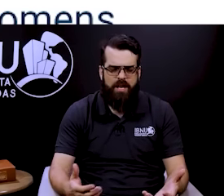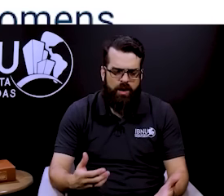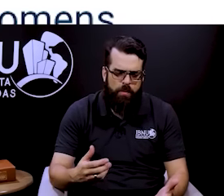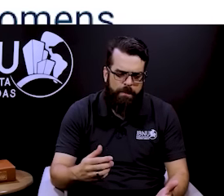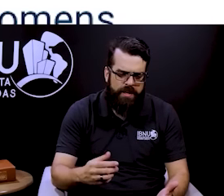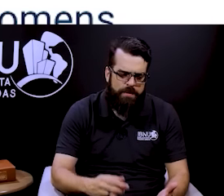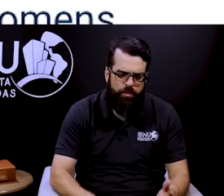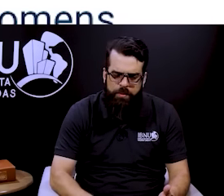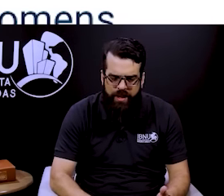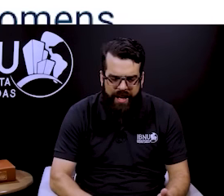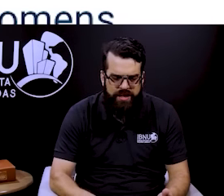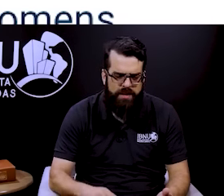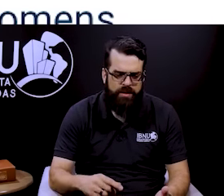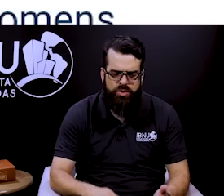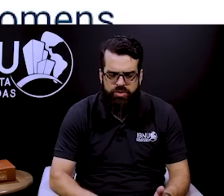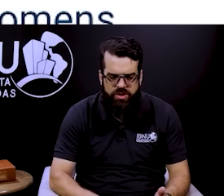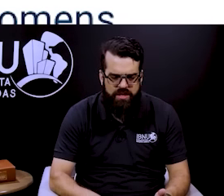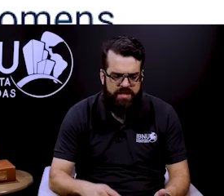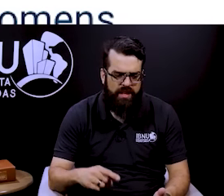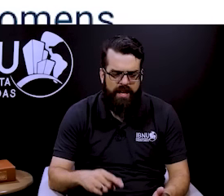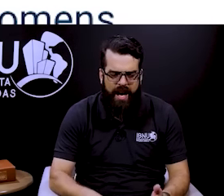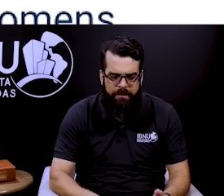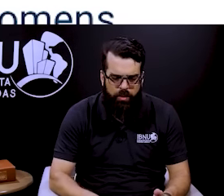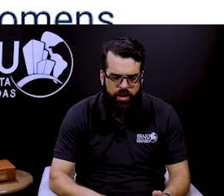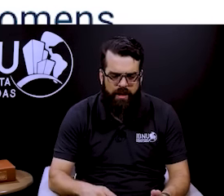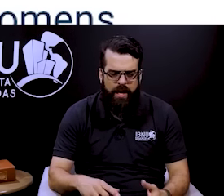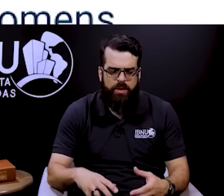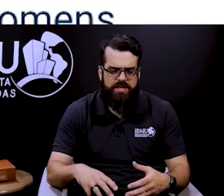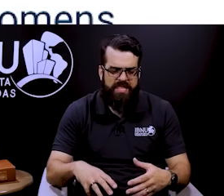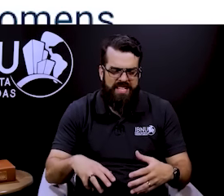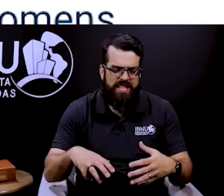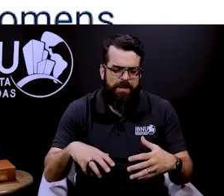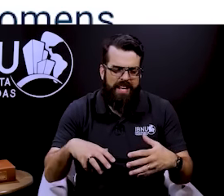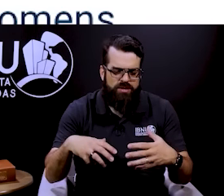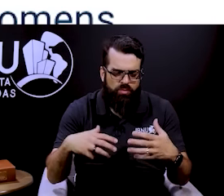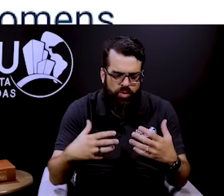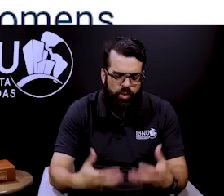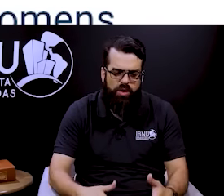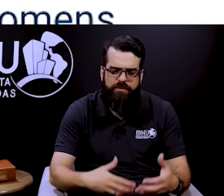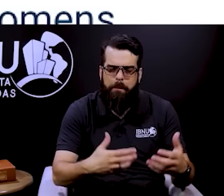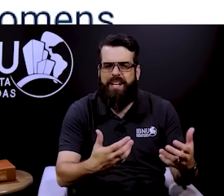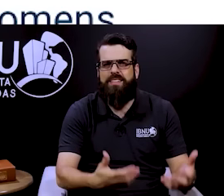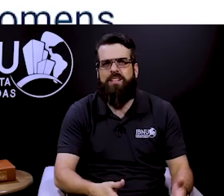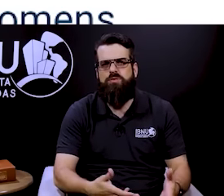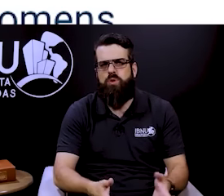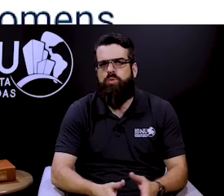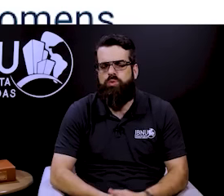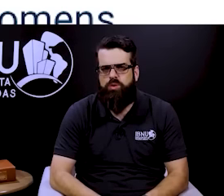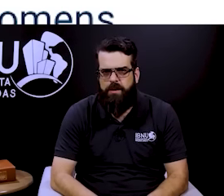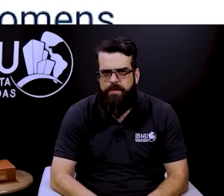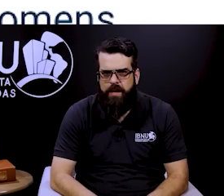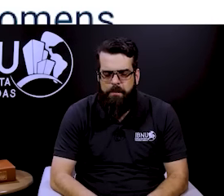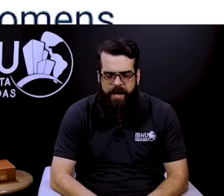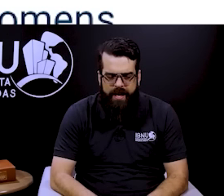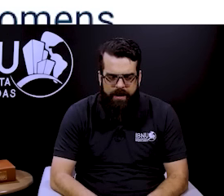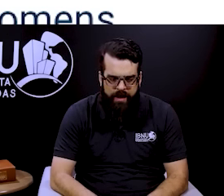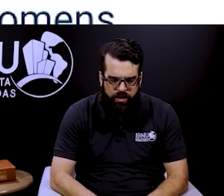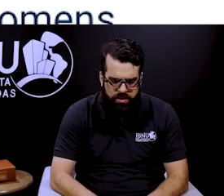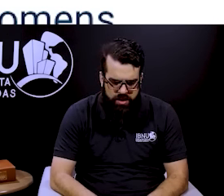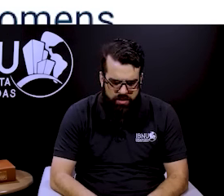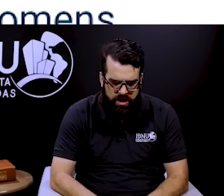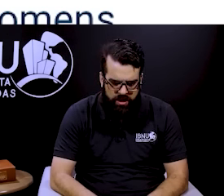temas, como, por exemplo, humildade, justiça, amor, e estabelece um novo padrão de conduta